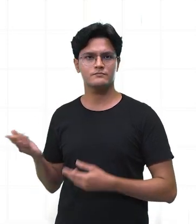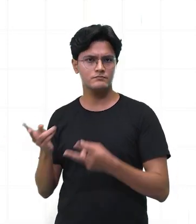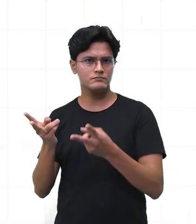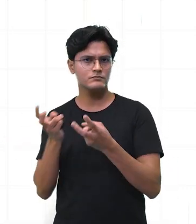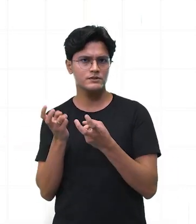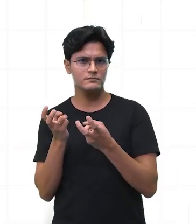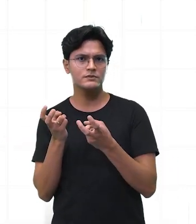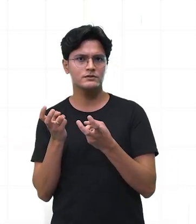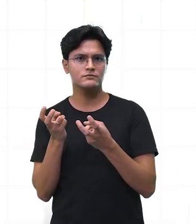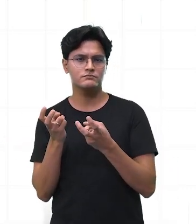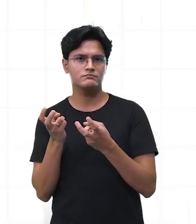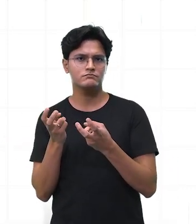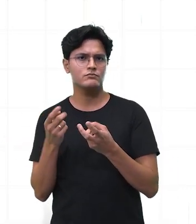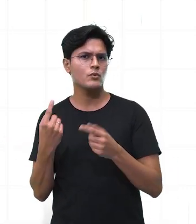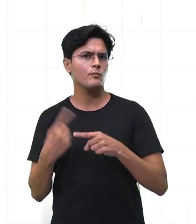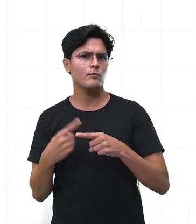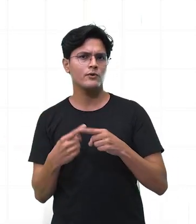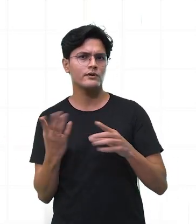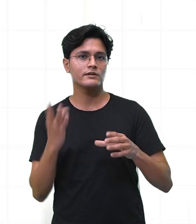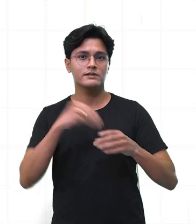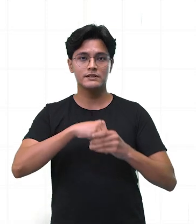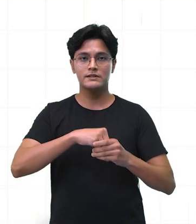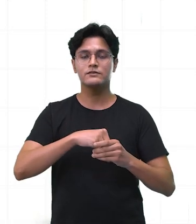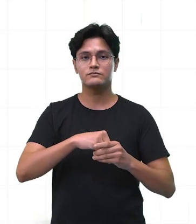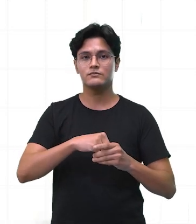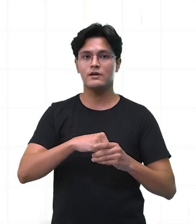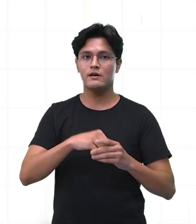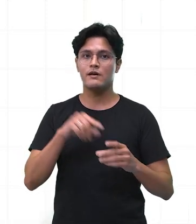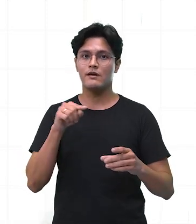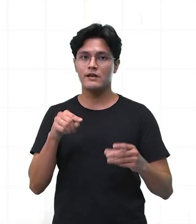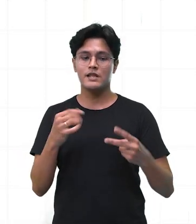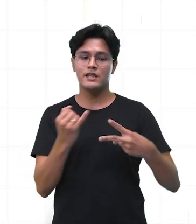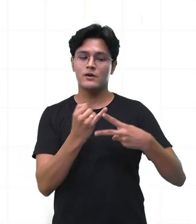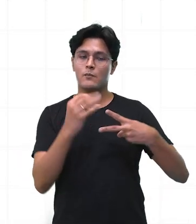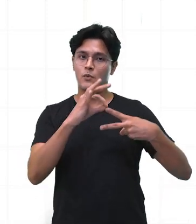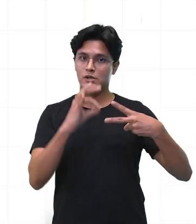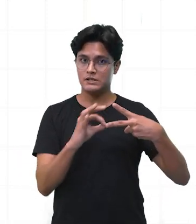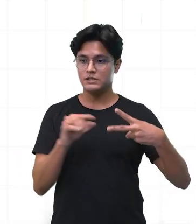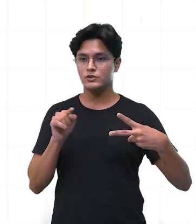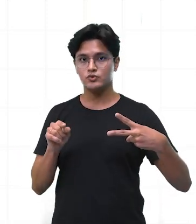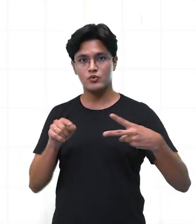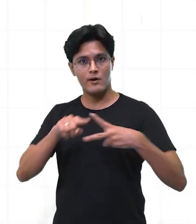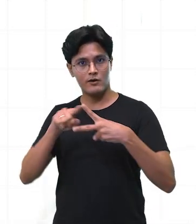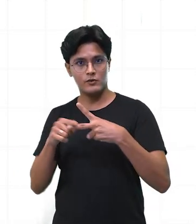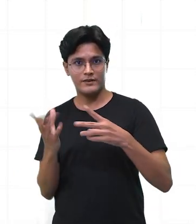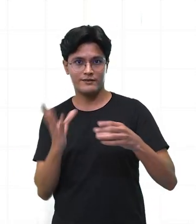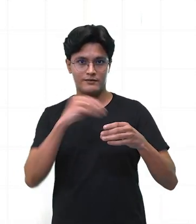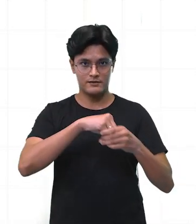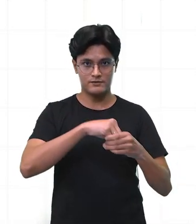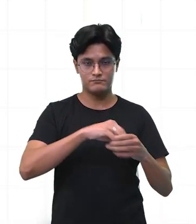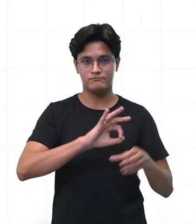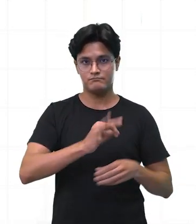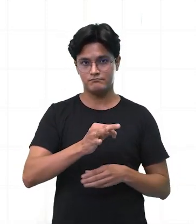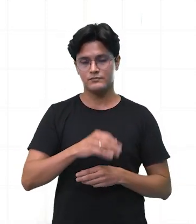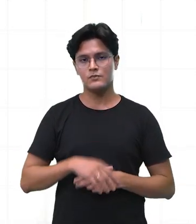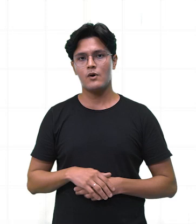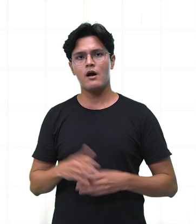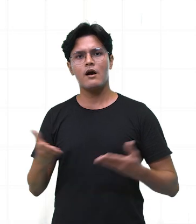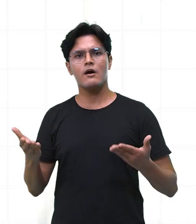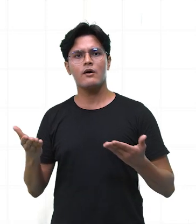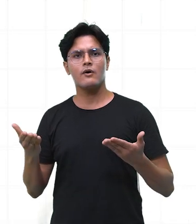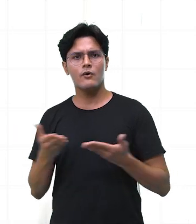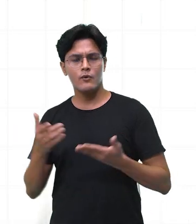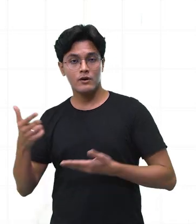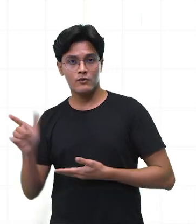Perceberam? Por que que ele é interno? Porque ele está para o lado de dentro do polígono, certo? E o ângulo externo?